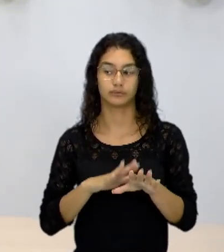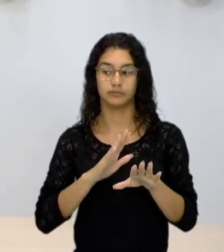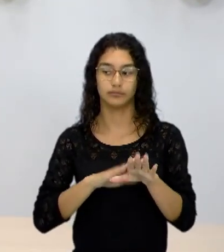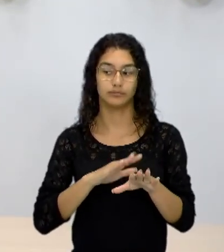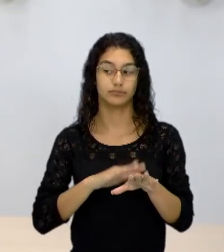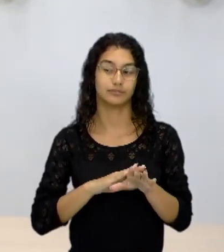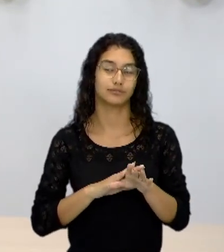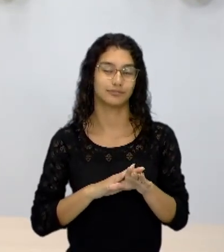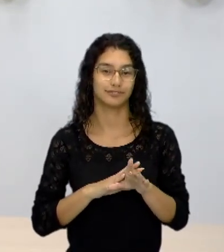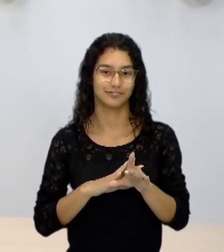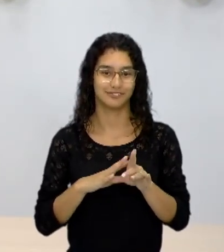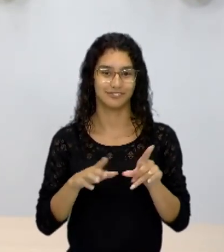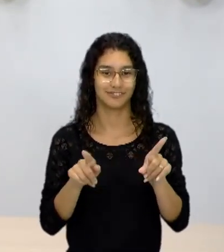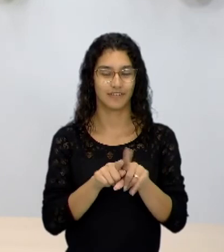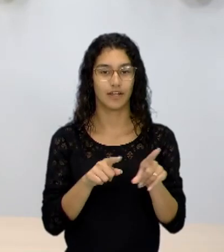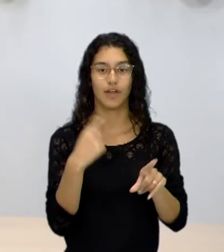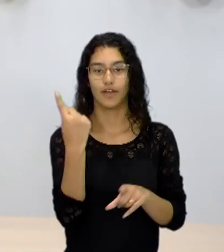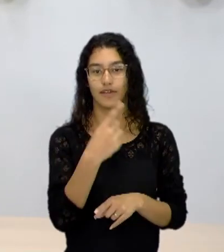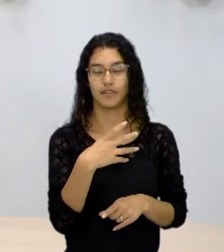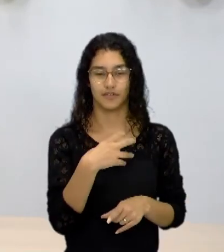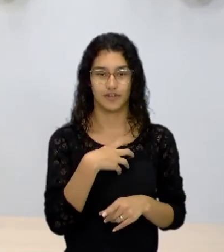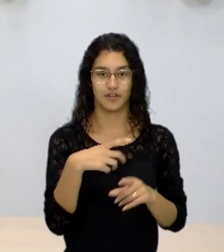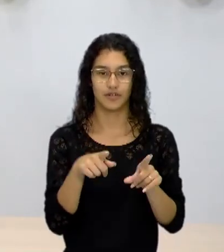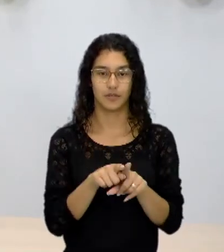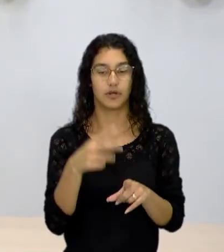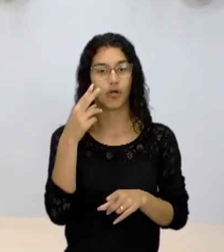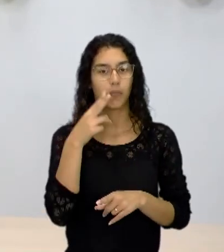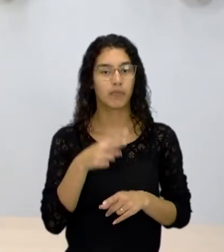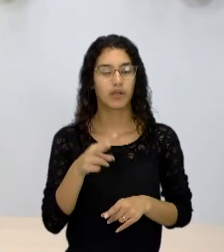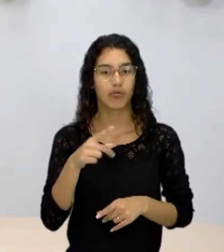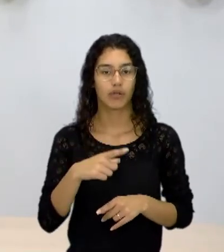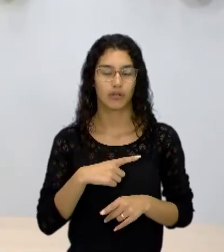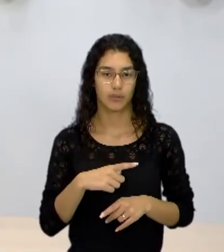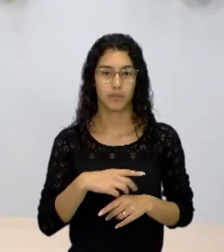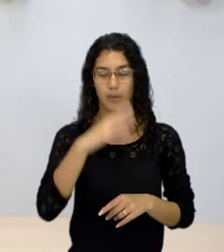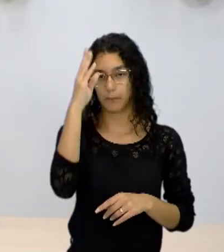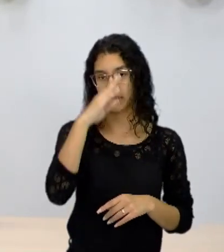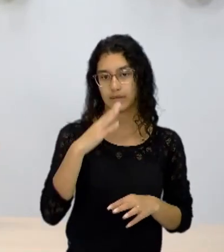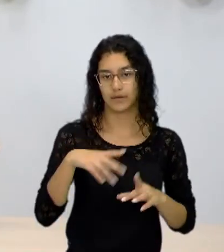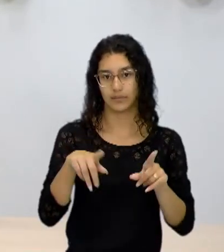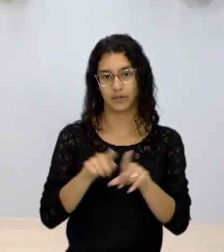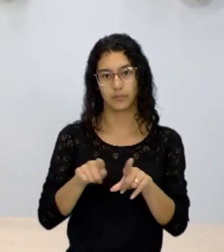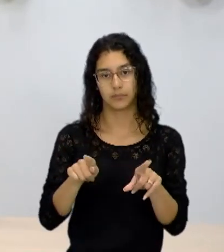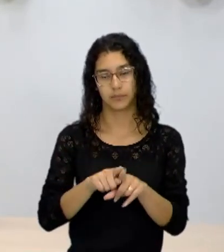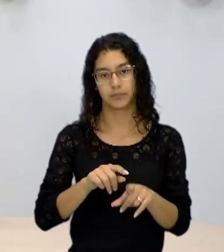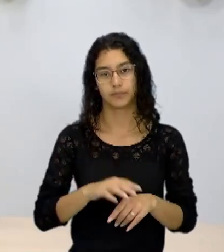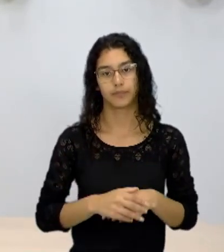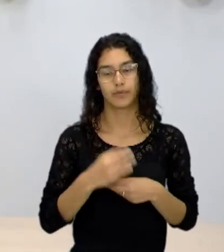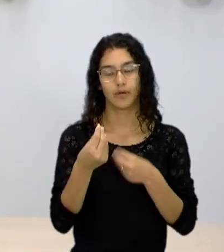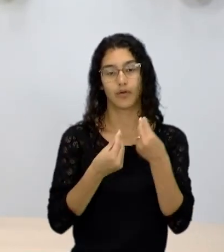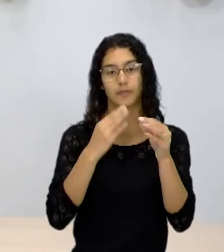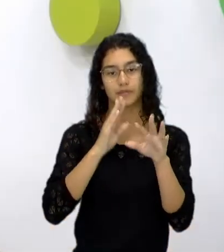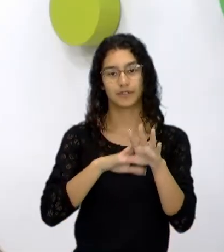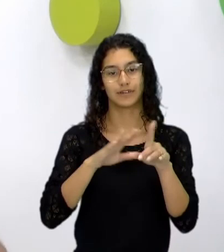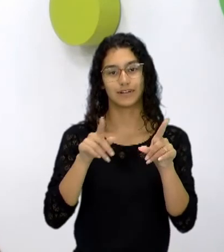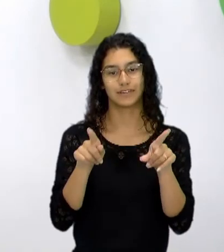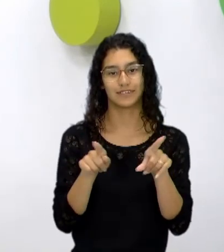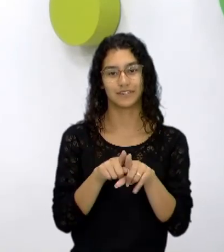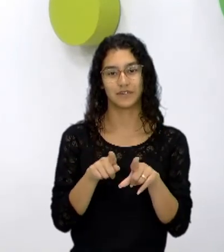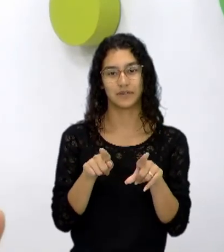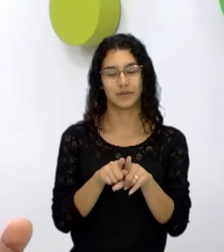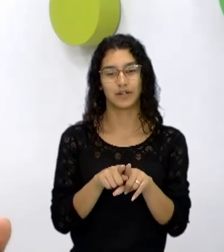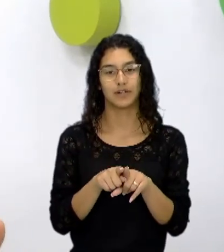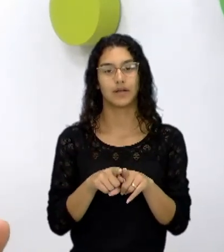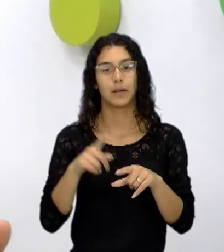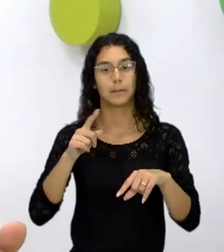jogadores estrangeiros e, no nosso caso, na nossa visão, os jogadores brasileiros, né? Como resolver essa questão? E aí a matéria